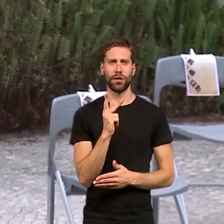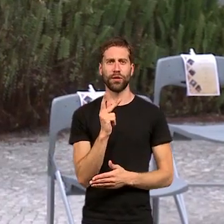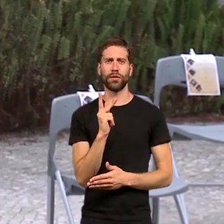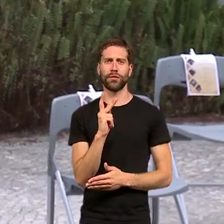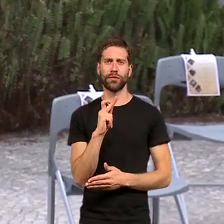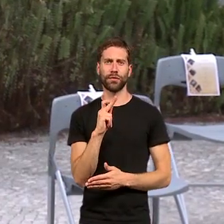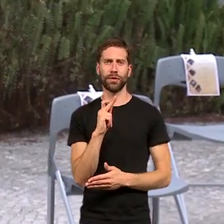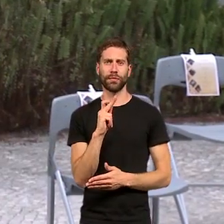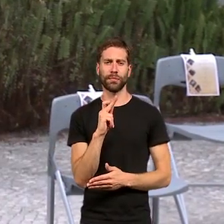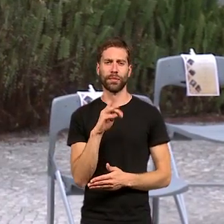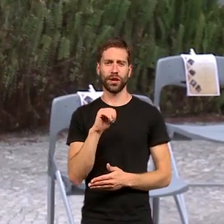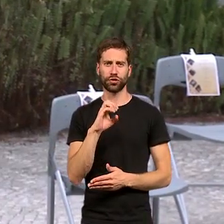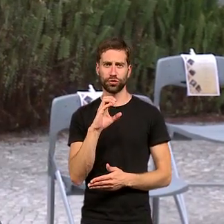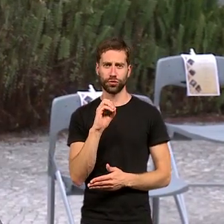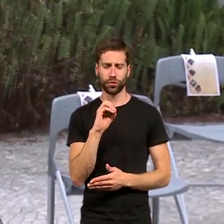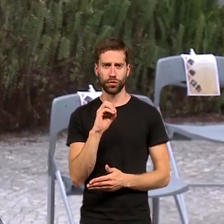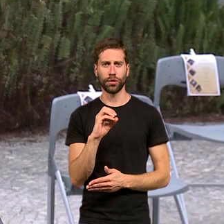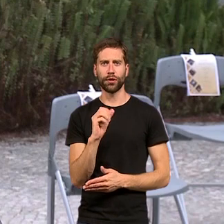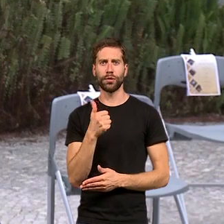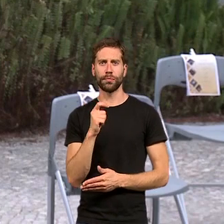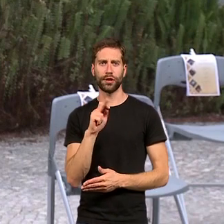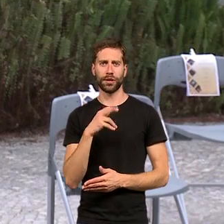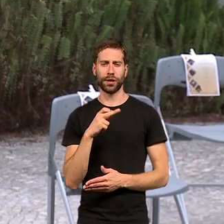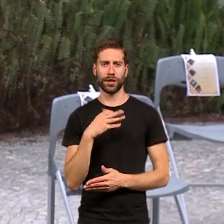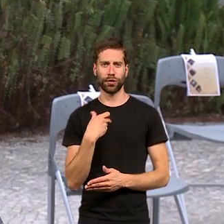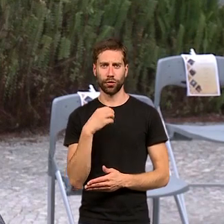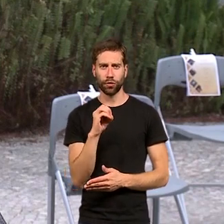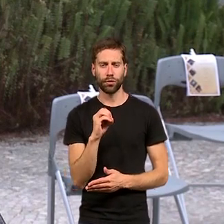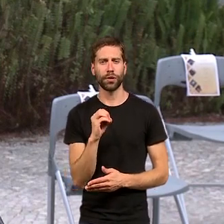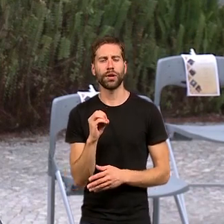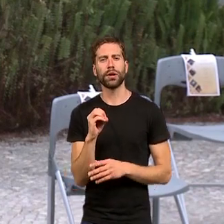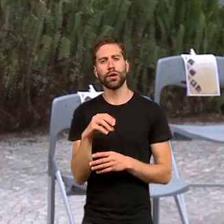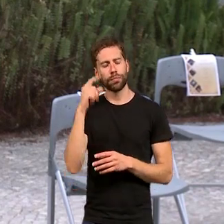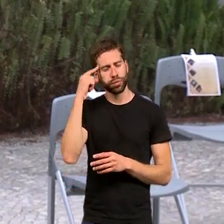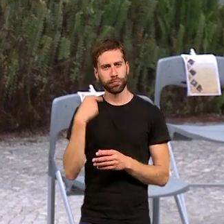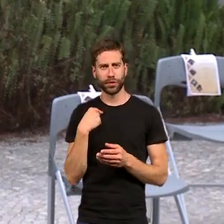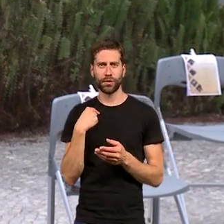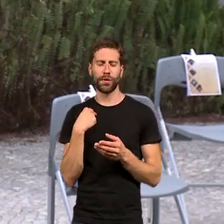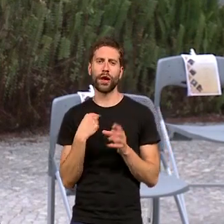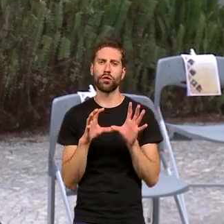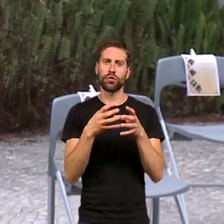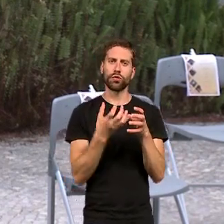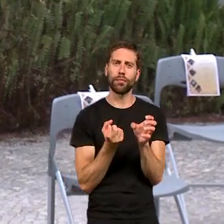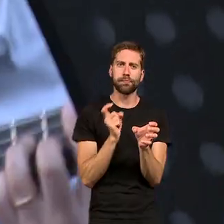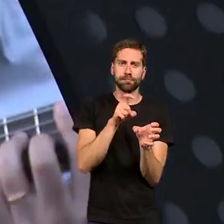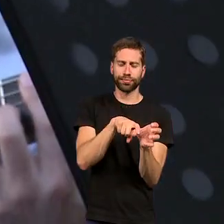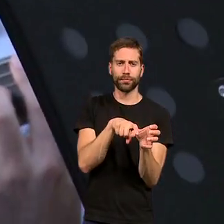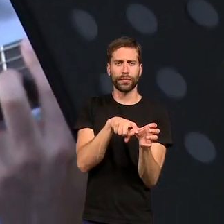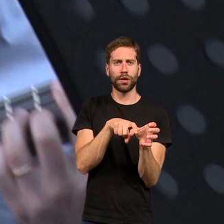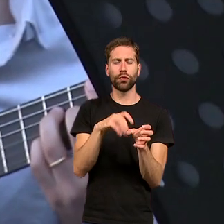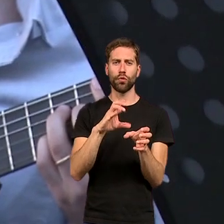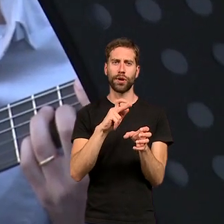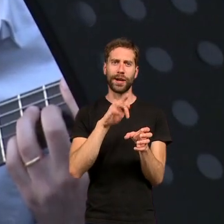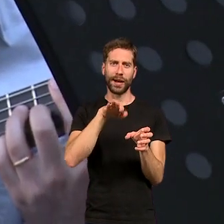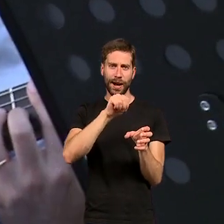então sabia que ele estava integrado nessa Associação CAIS. Não é uma associação, é um coletivo de